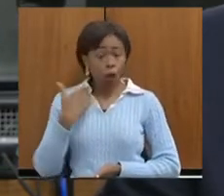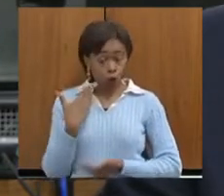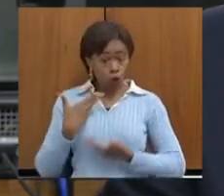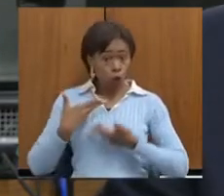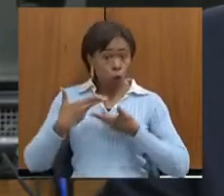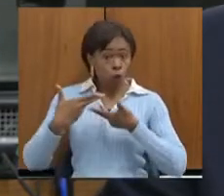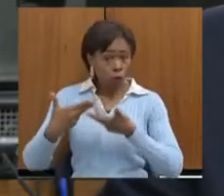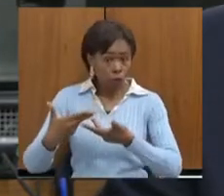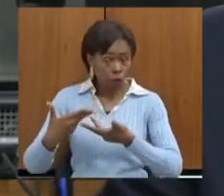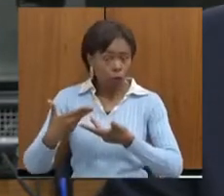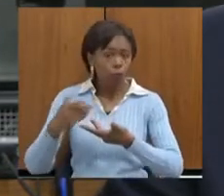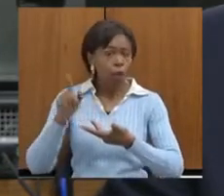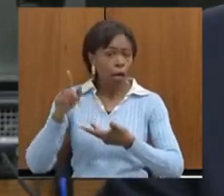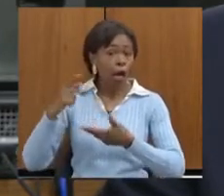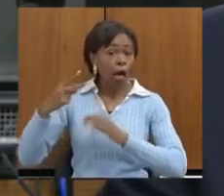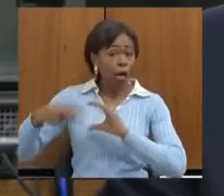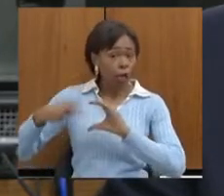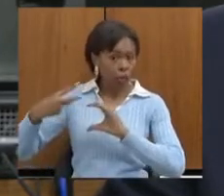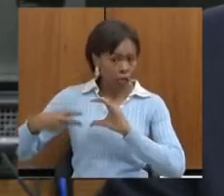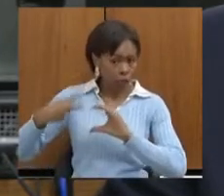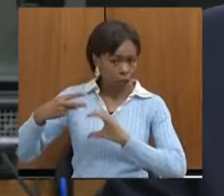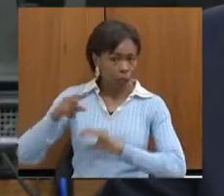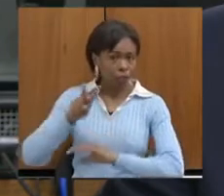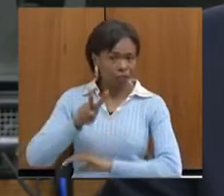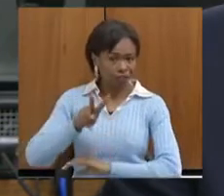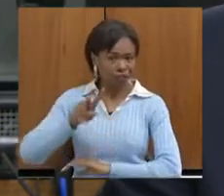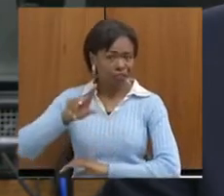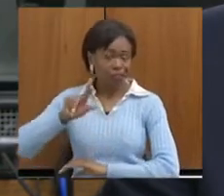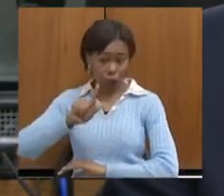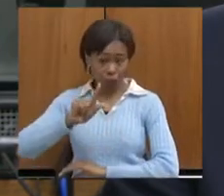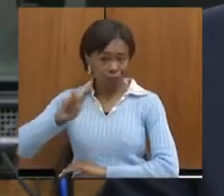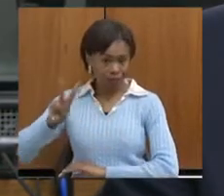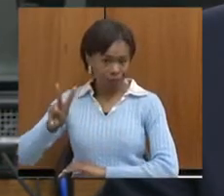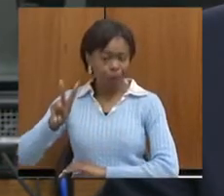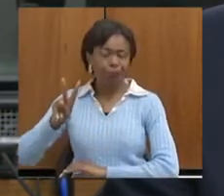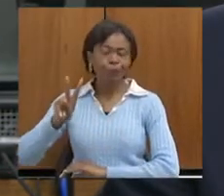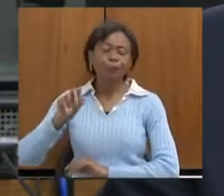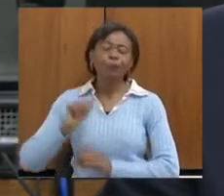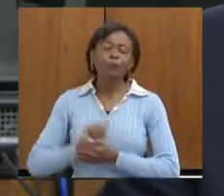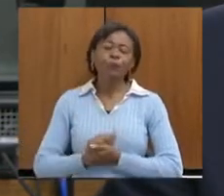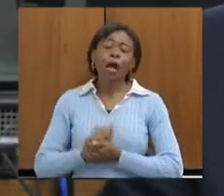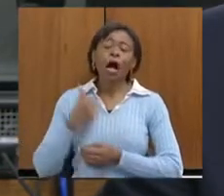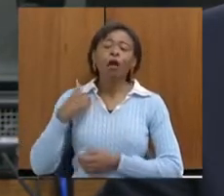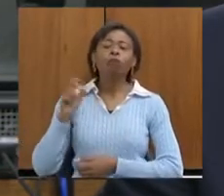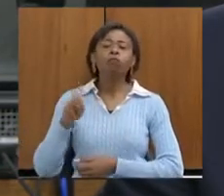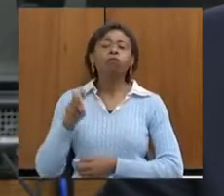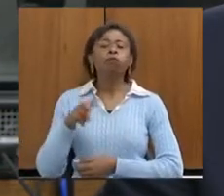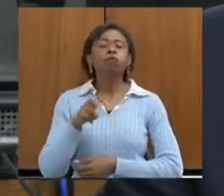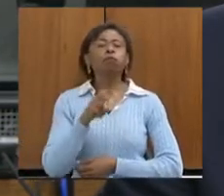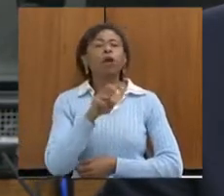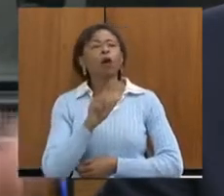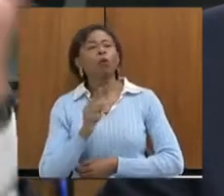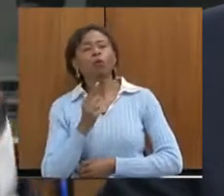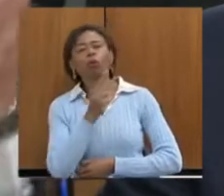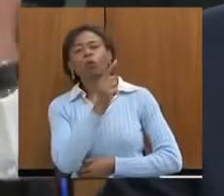e tive a oportunidade de subir no Alto do Pico do Ibituruna e na hora que eu chego lá a visão que eu tive naquele rio